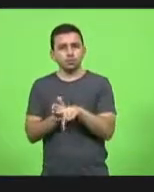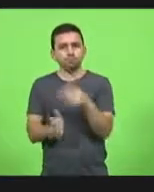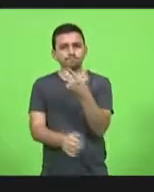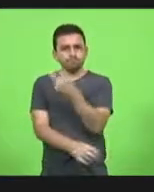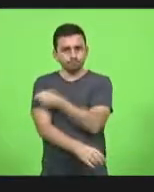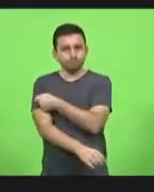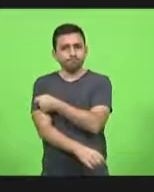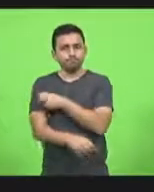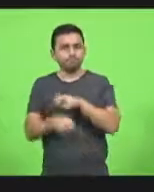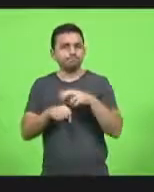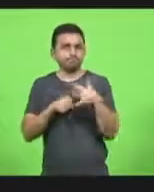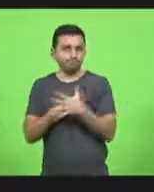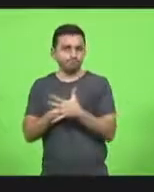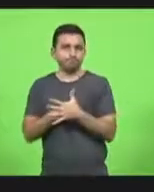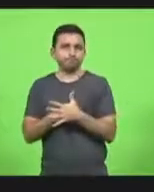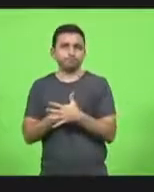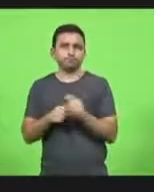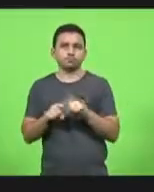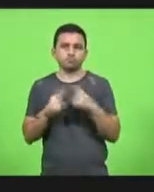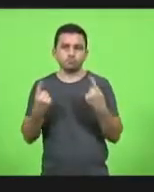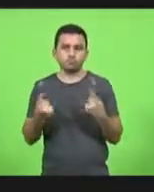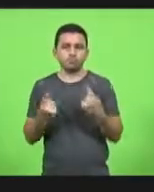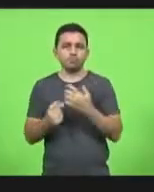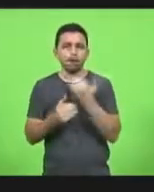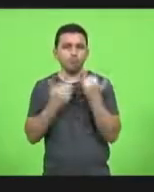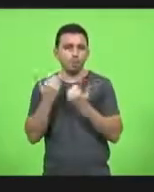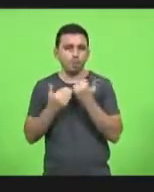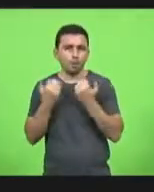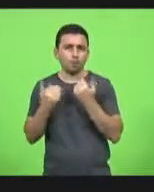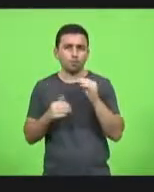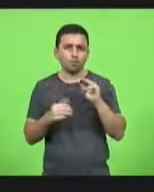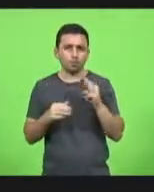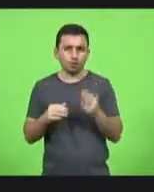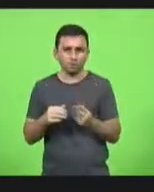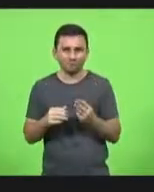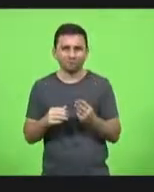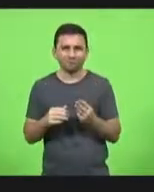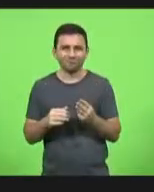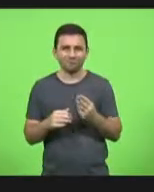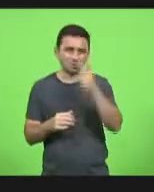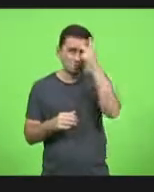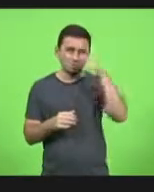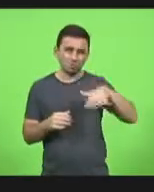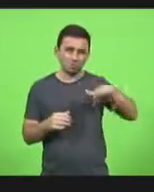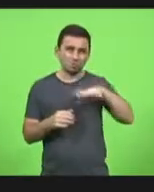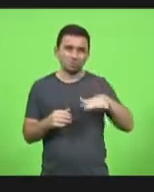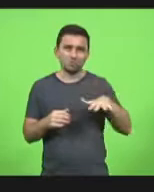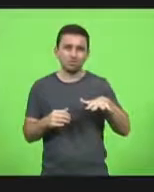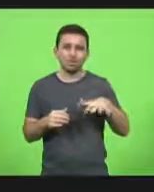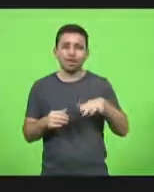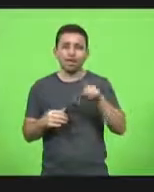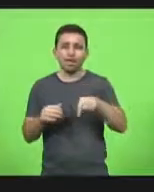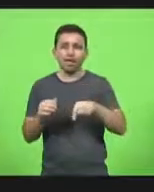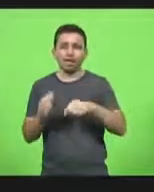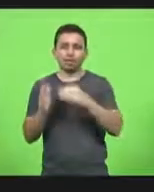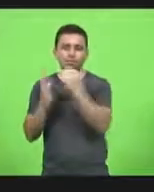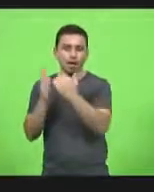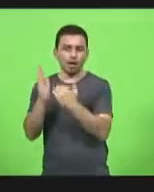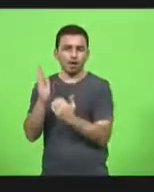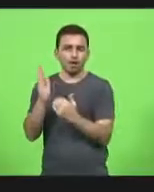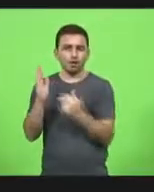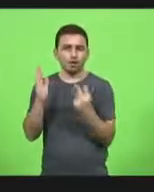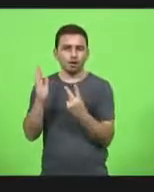do Covid-19. Em óbitos por milhão de habitantes, nós estamos, graças a Deus, lá na 24ª